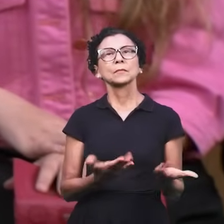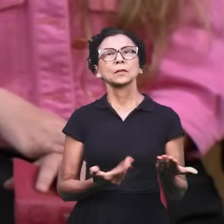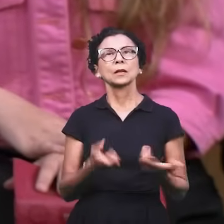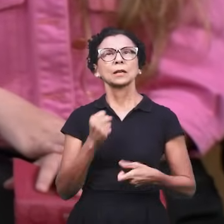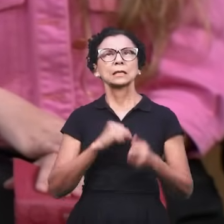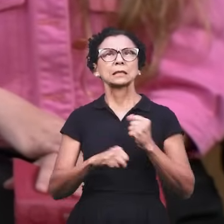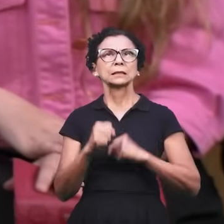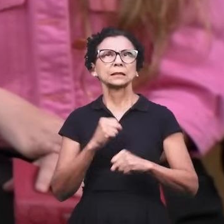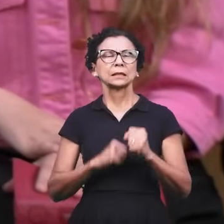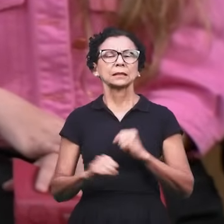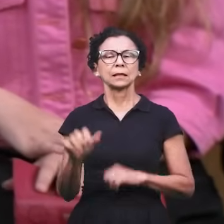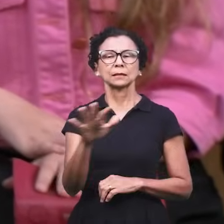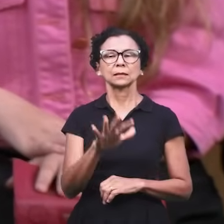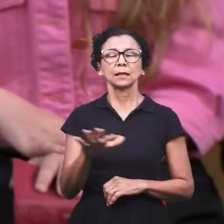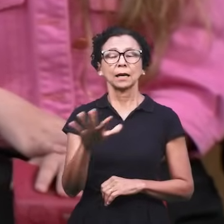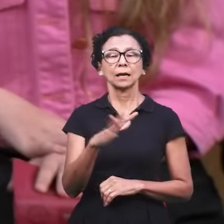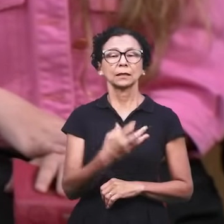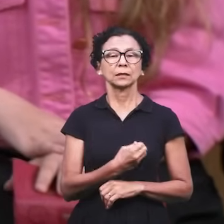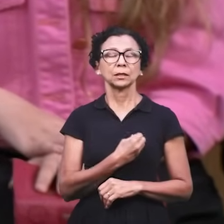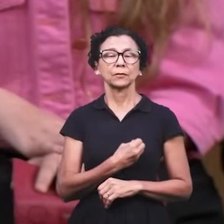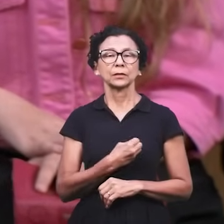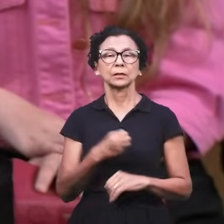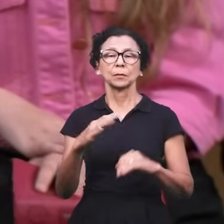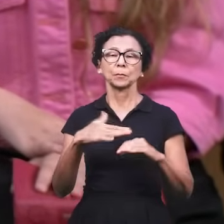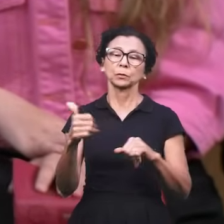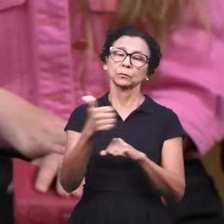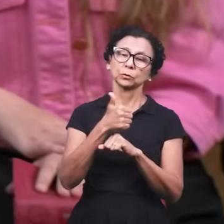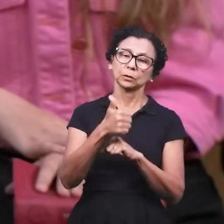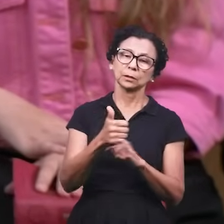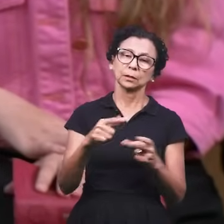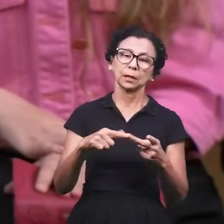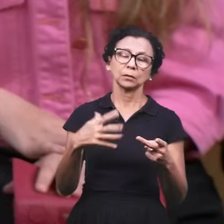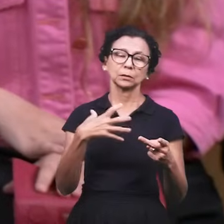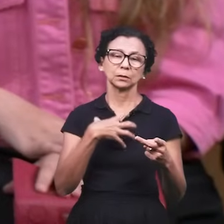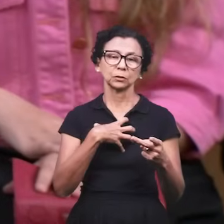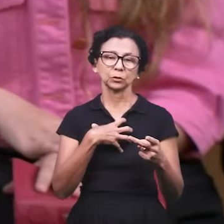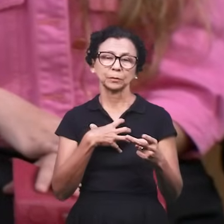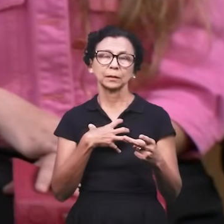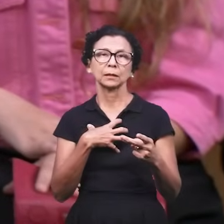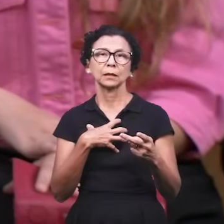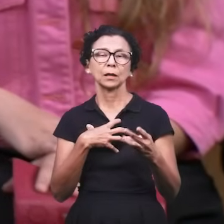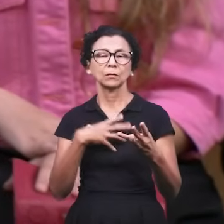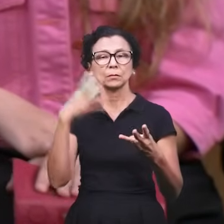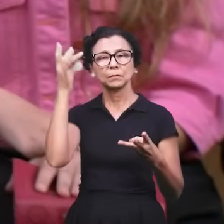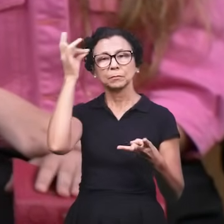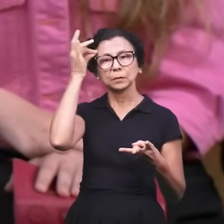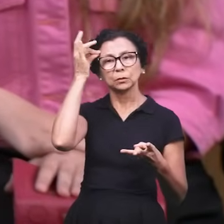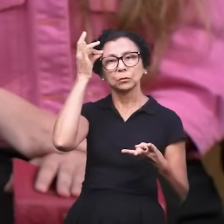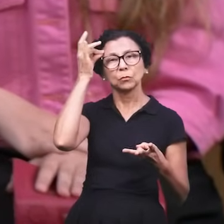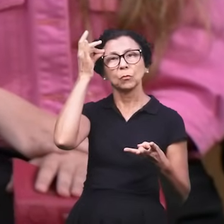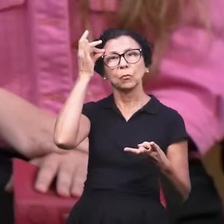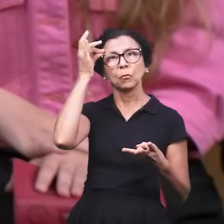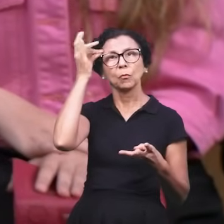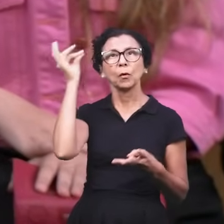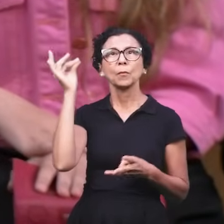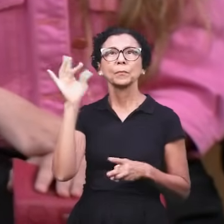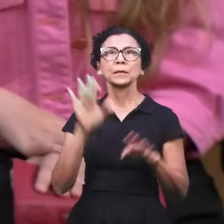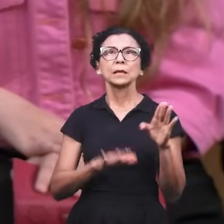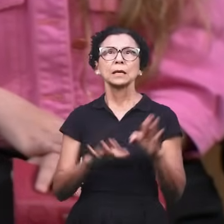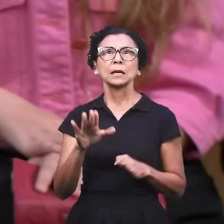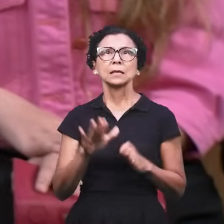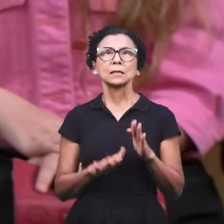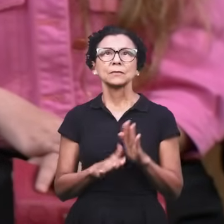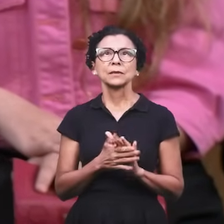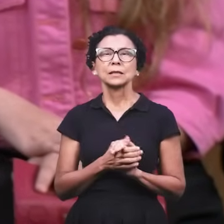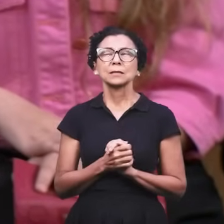em relação a todas as áreas da nossa vida, seja na vida profissional, sentimental e espiritual. E muitas vezes bate